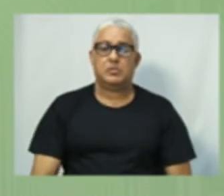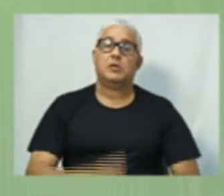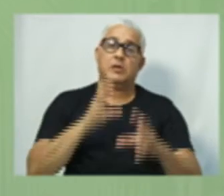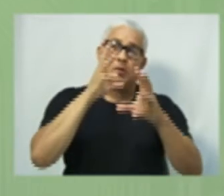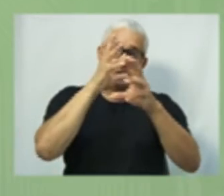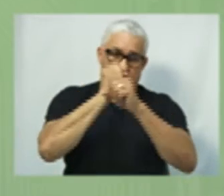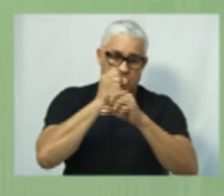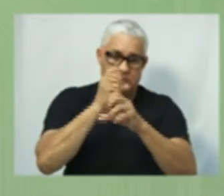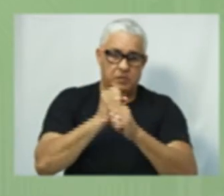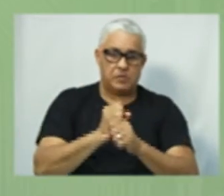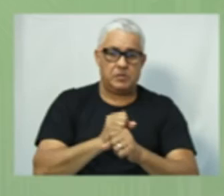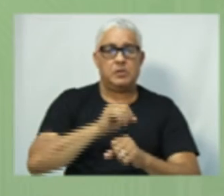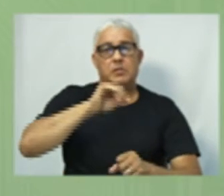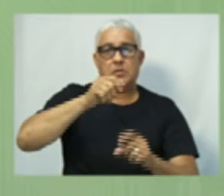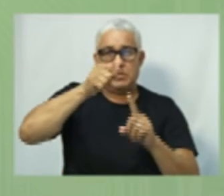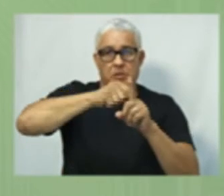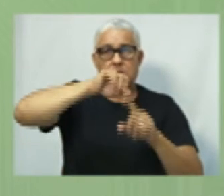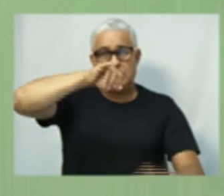Somamos janeiro,